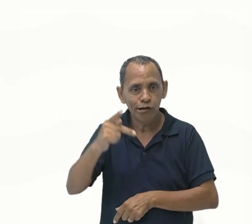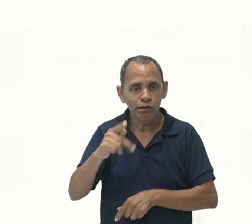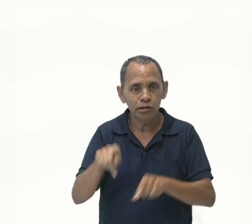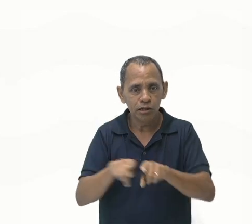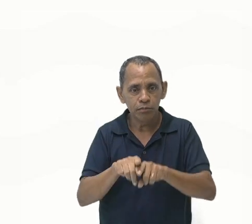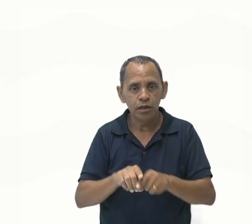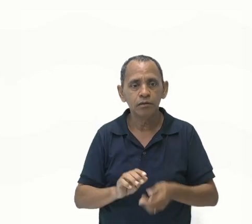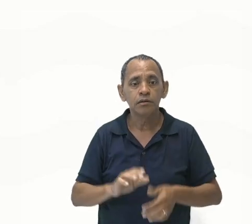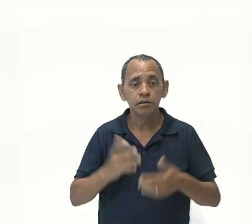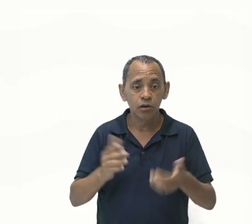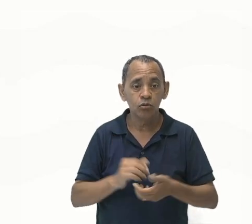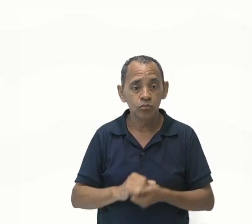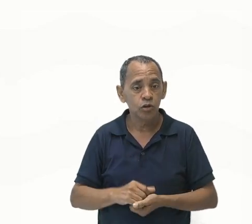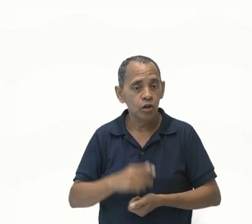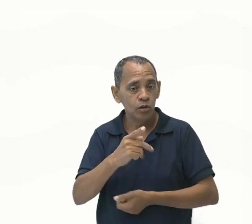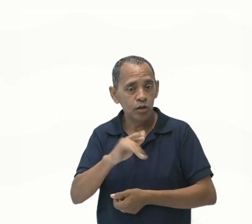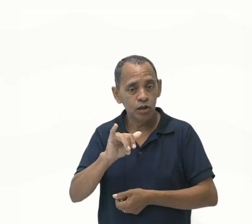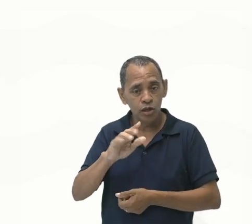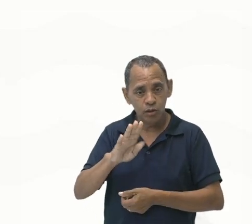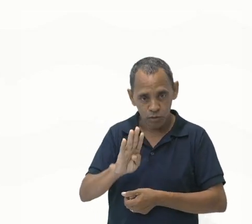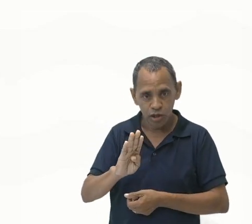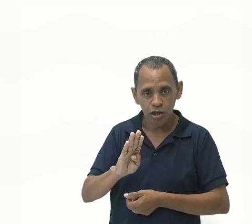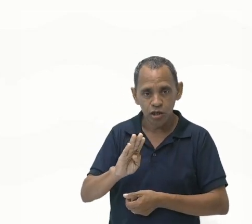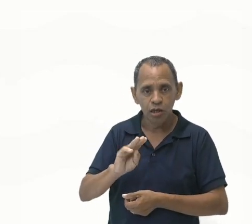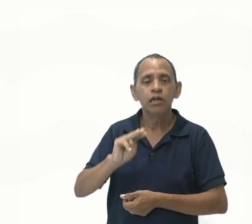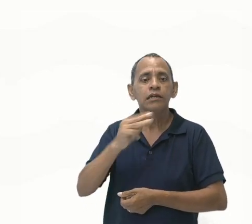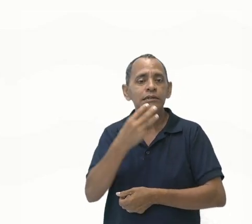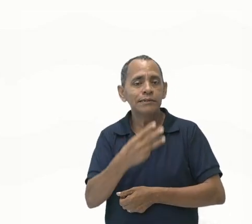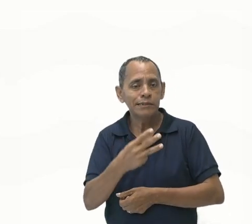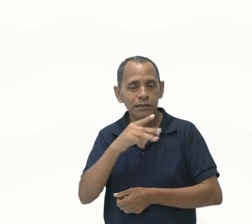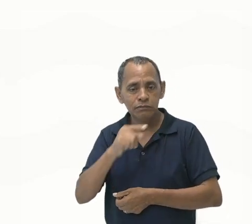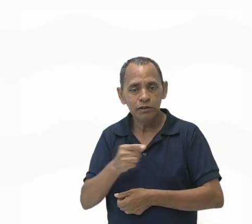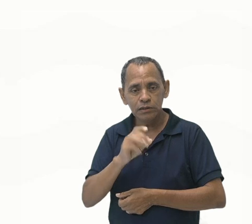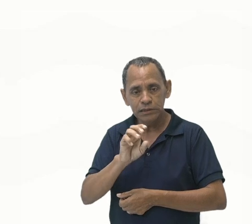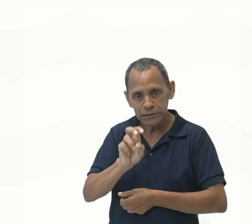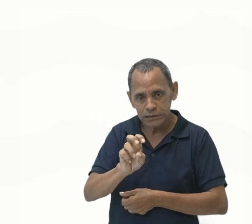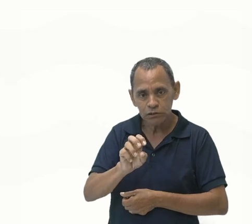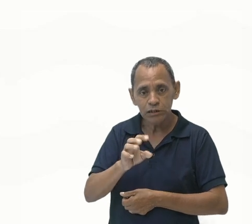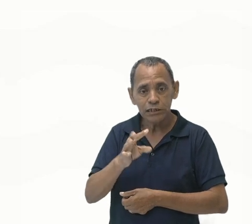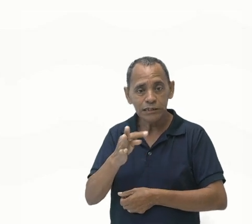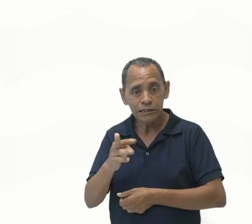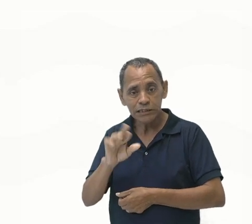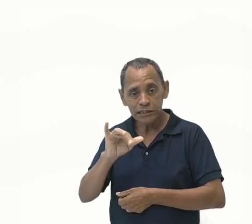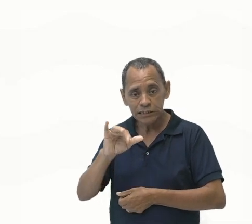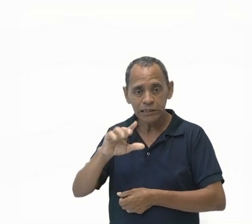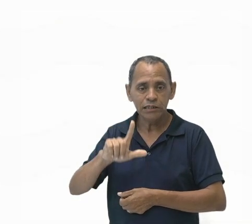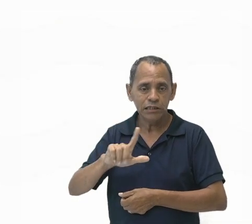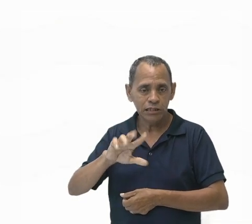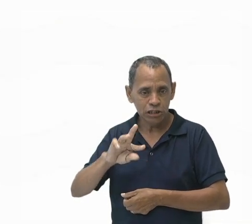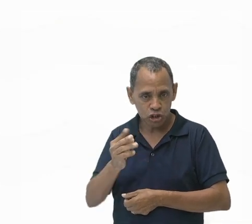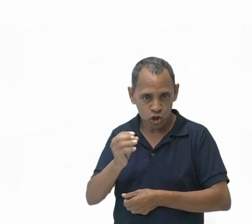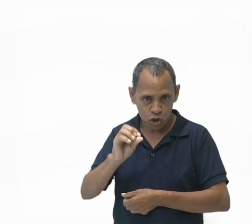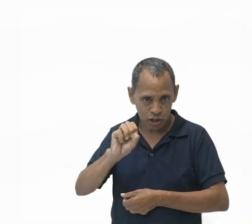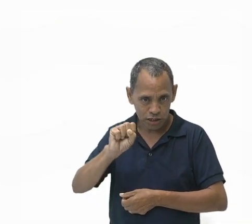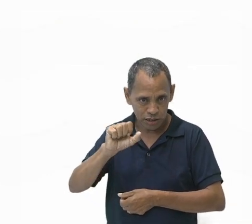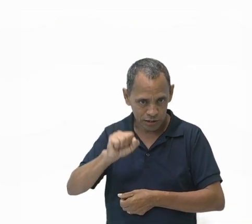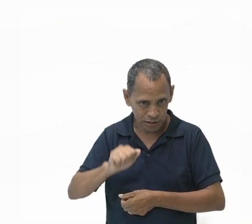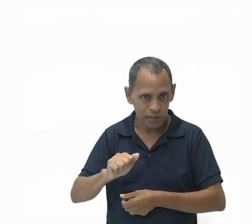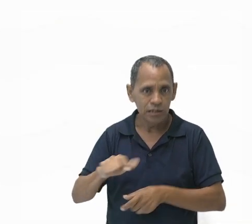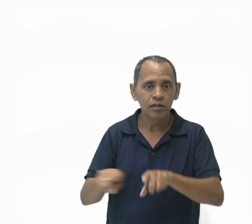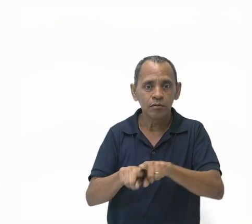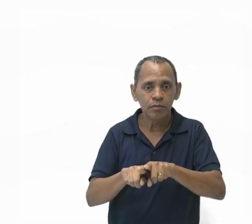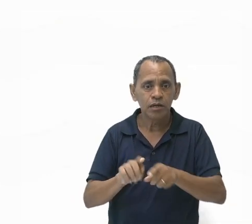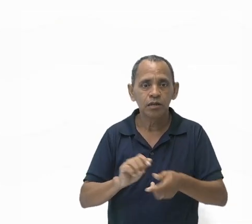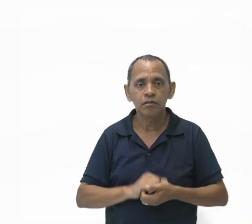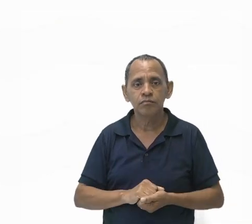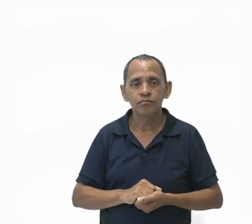bloco, certo? Já é um grande bloco, né? Com mais um país, fica ainda maior, certo? Bem, dando continuidade, eu gostaria